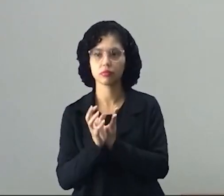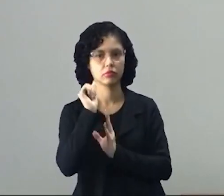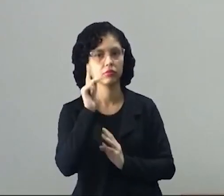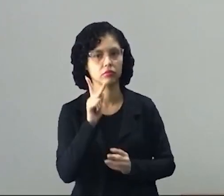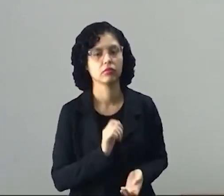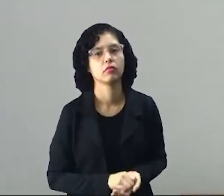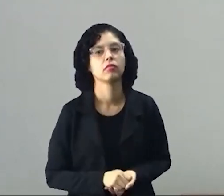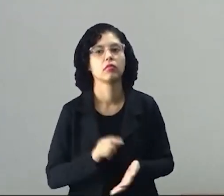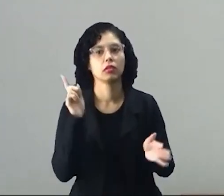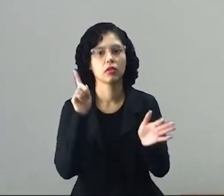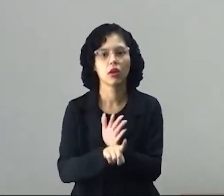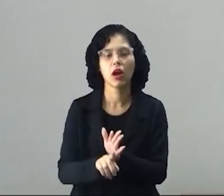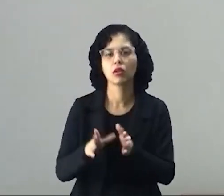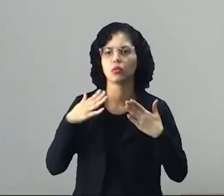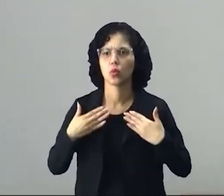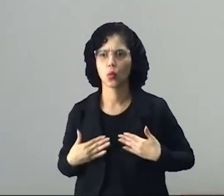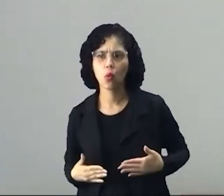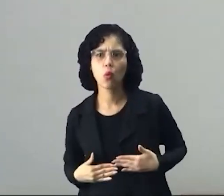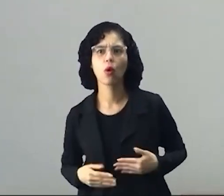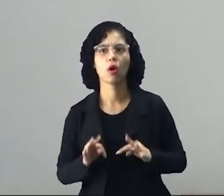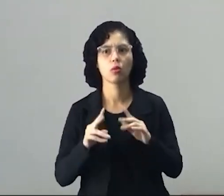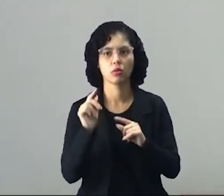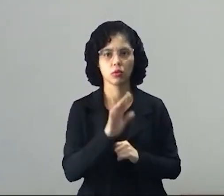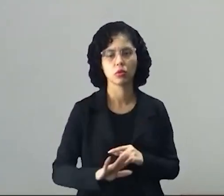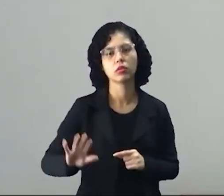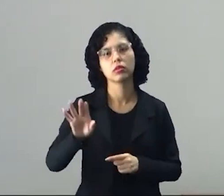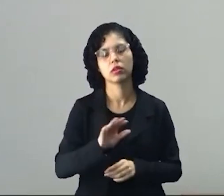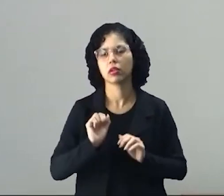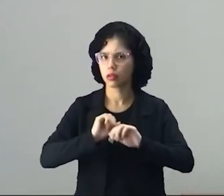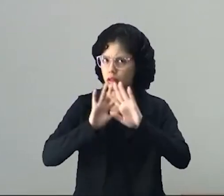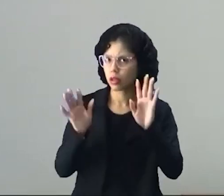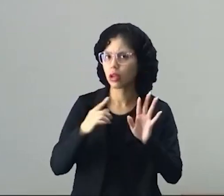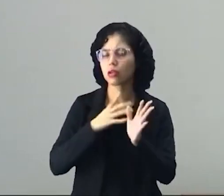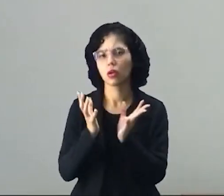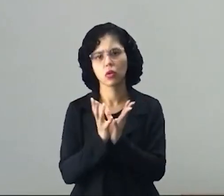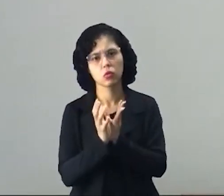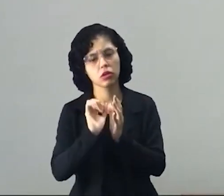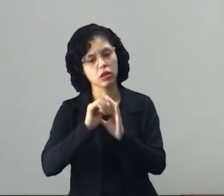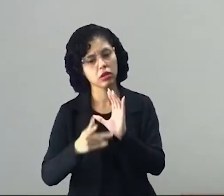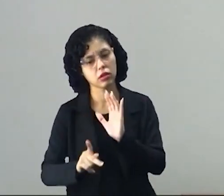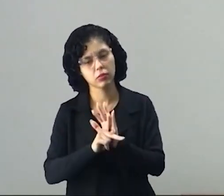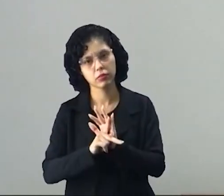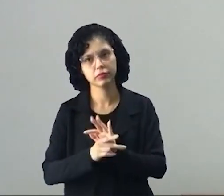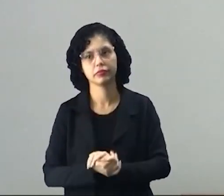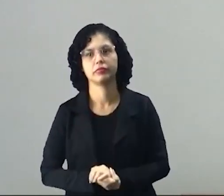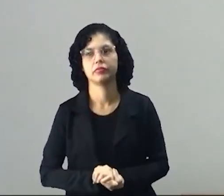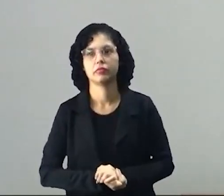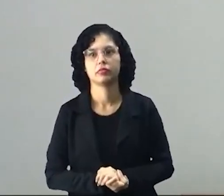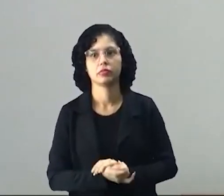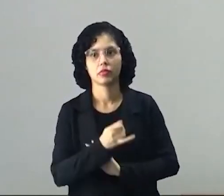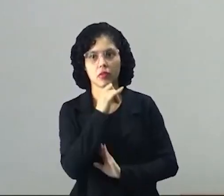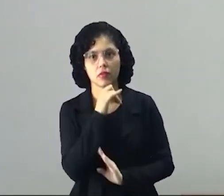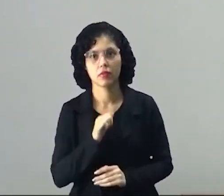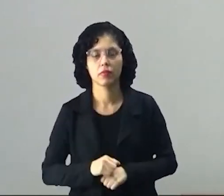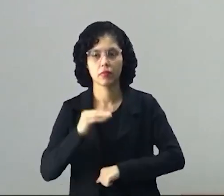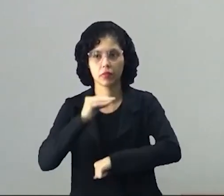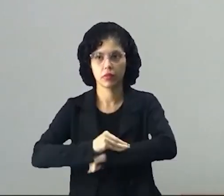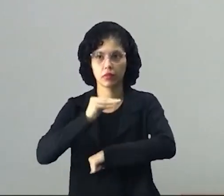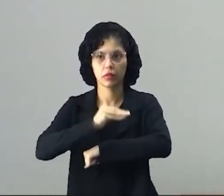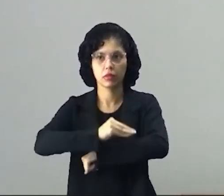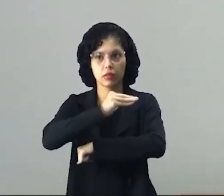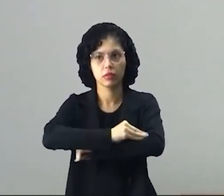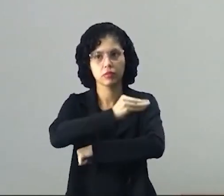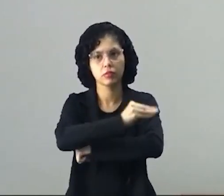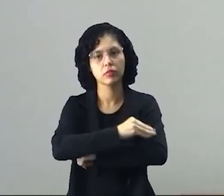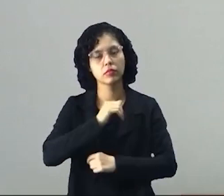tá? Sobre questão de funcionamento do corpo e tudo mais. É lógico que cada grupo vai ter suas características. Então, por exemplo, os anfíbios, eles